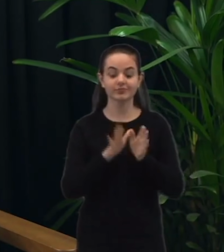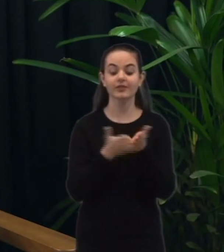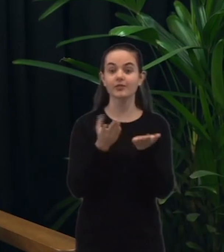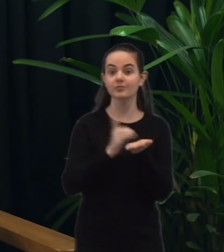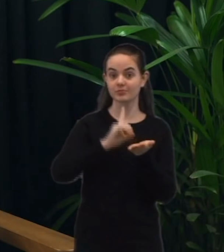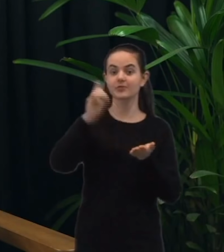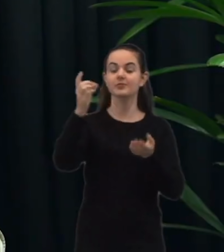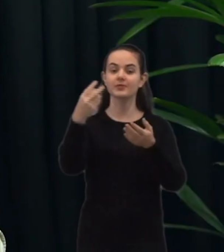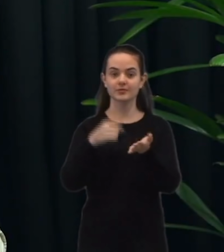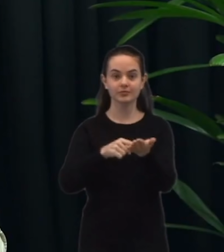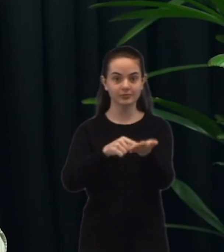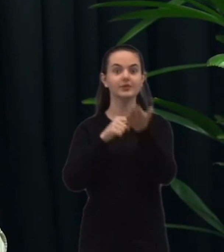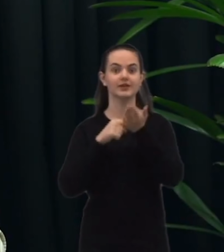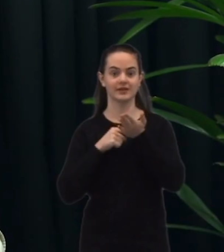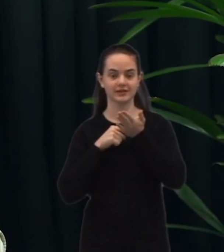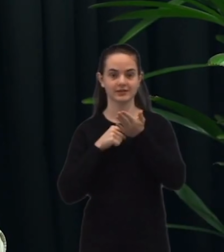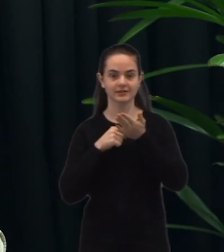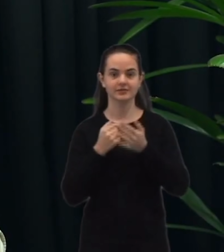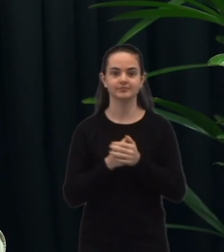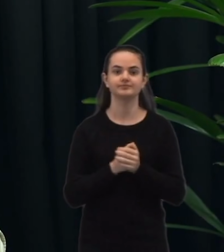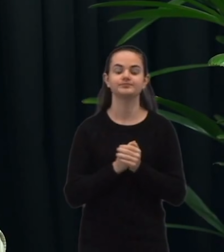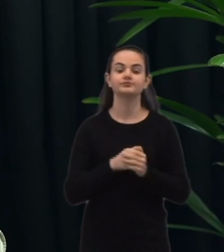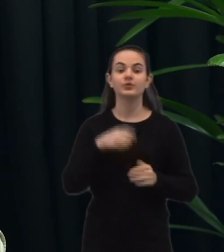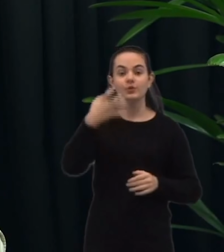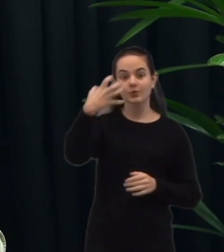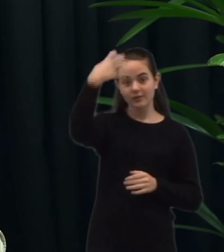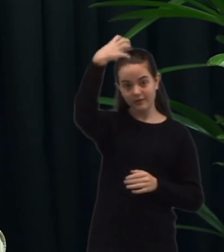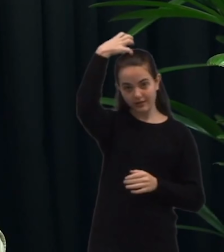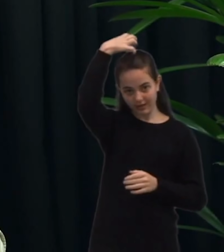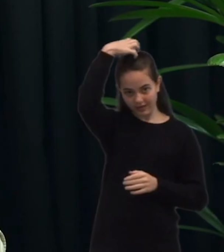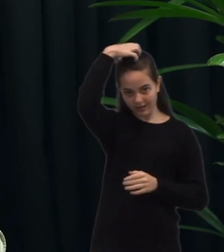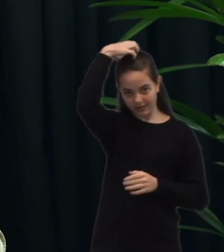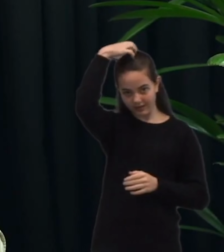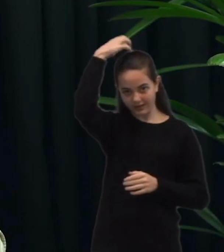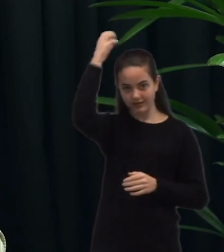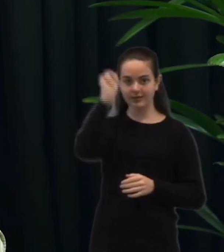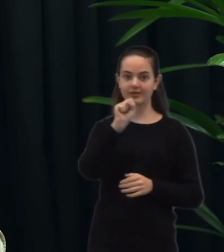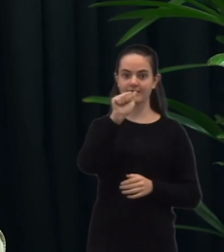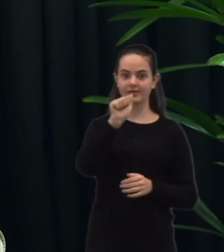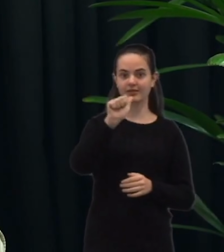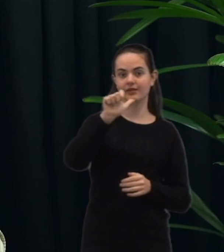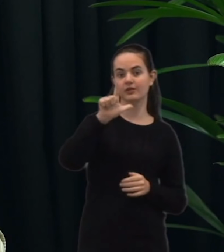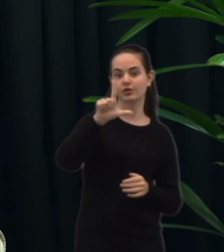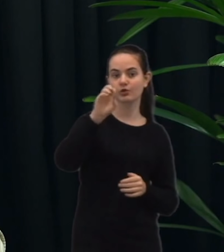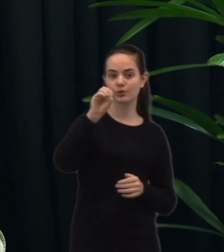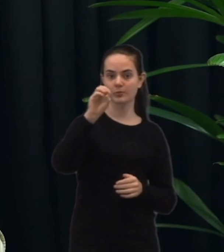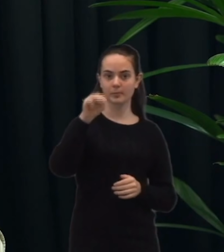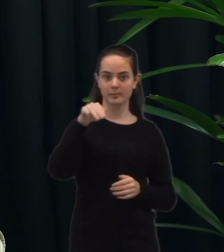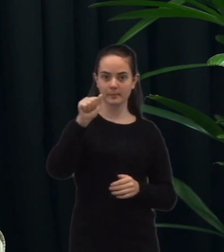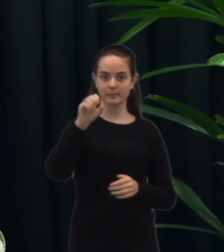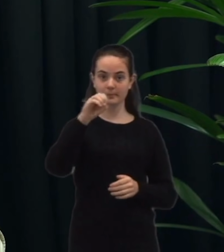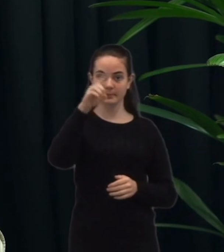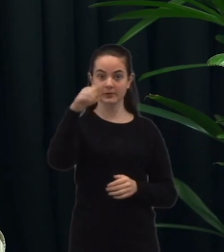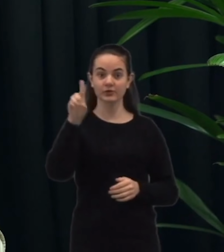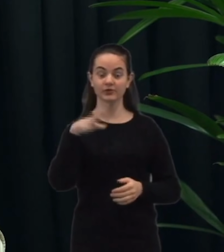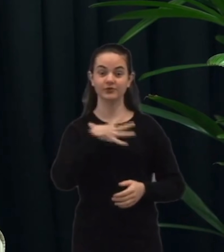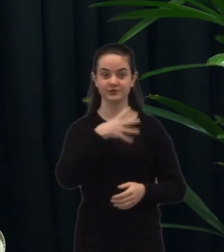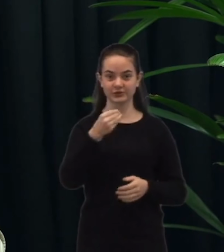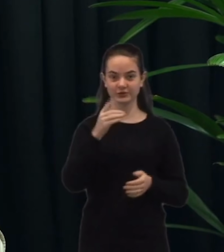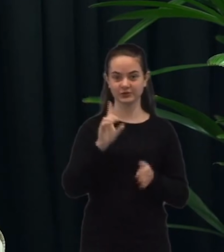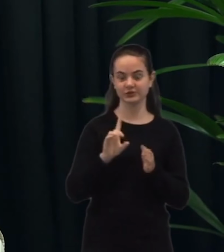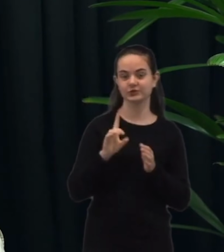domínio próprio. O rei Salomão, o homem mais sábio da Bíblia, nos ensina na sua palavra, lá no livro